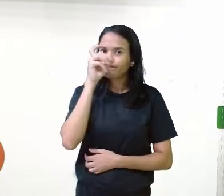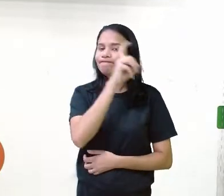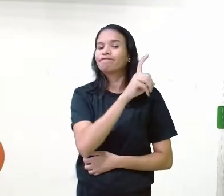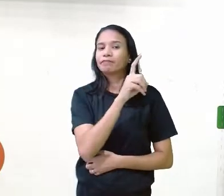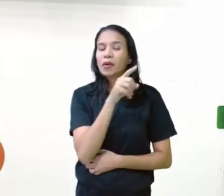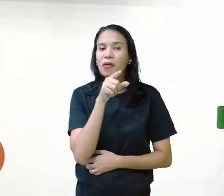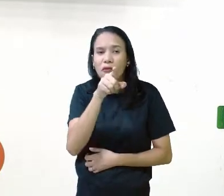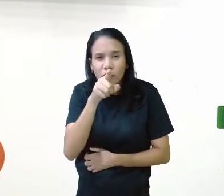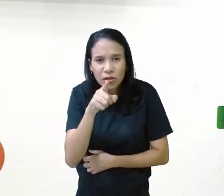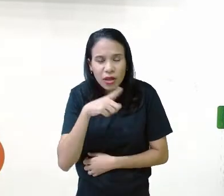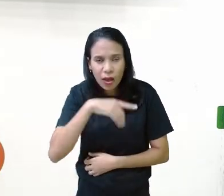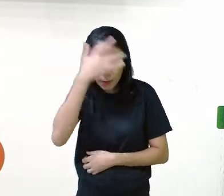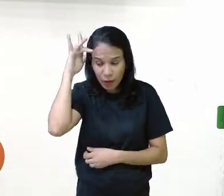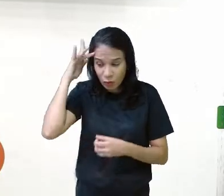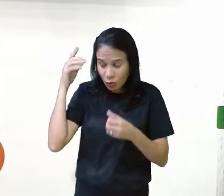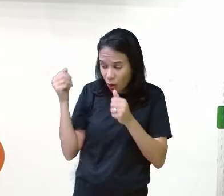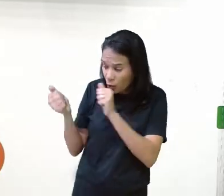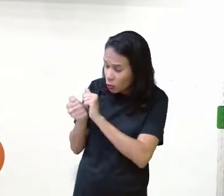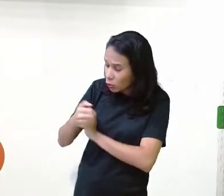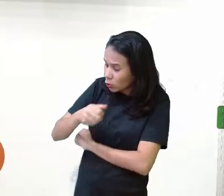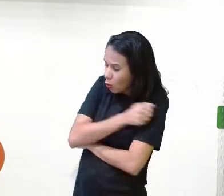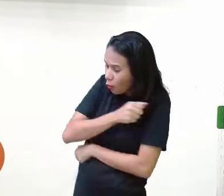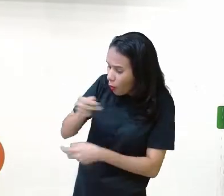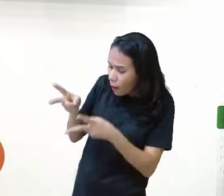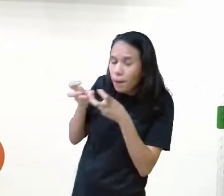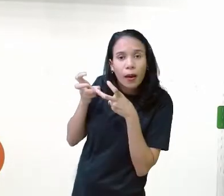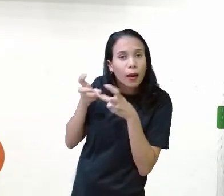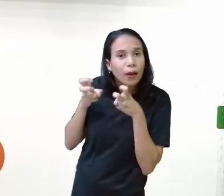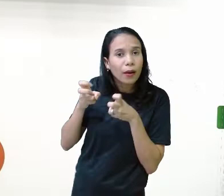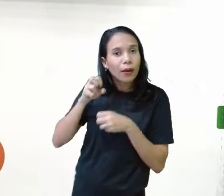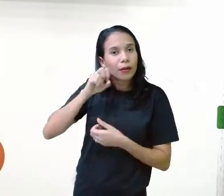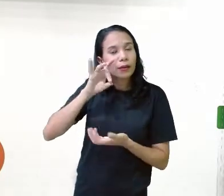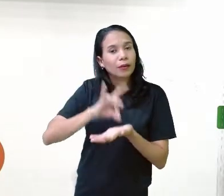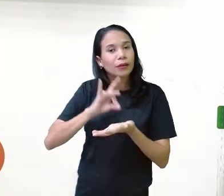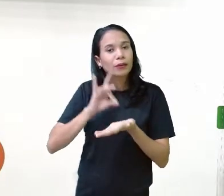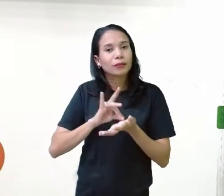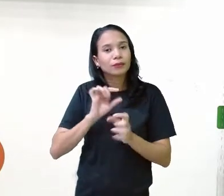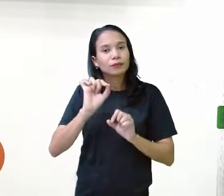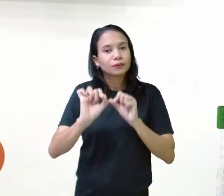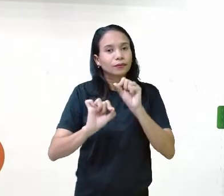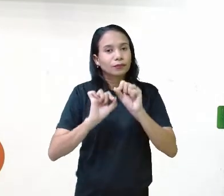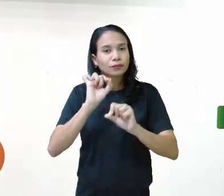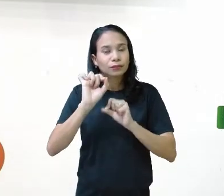e você que está ali pertinho do estudante, aí você vai perceber que